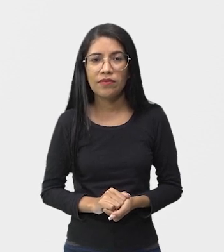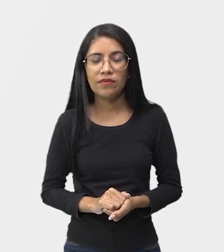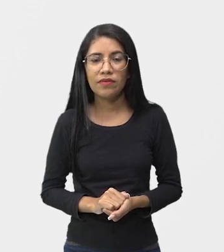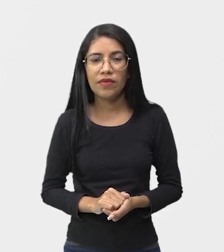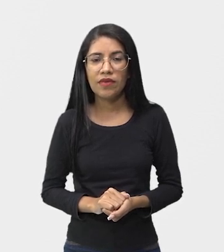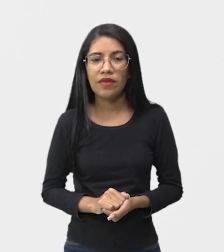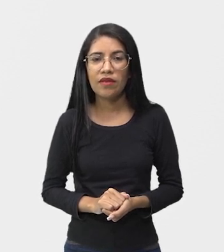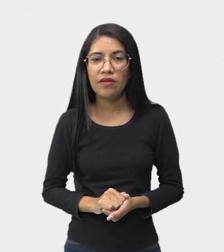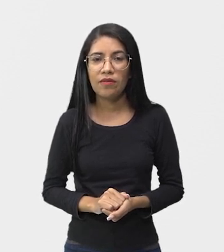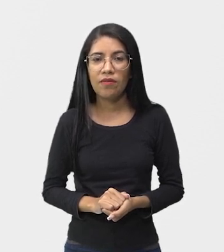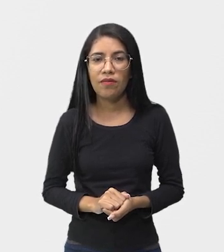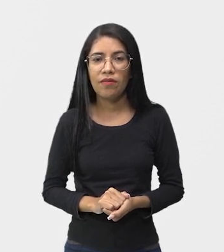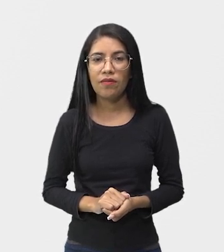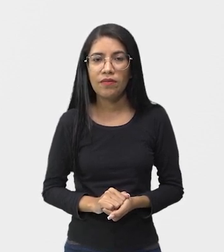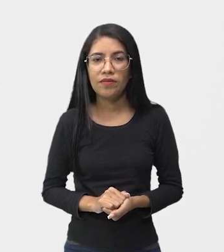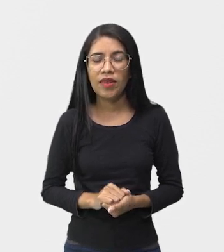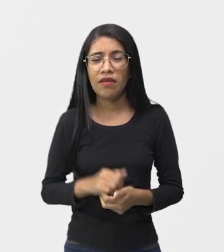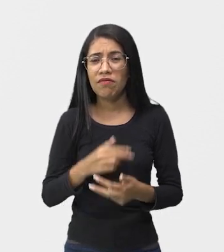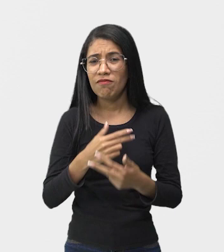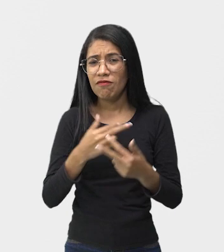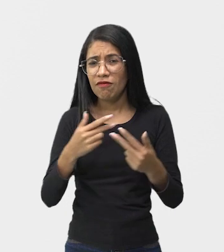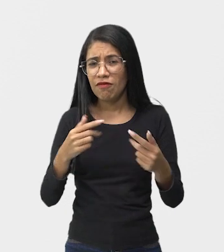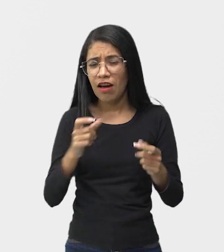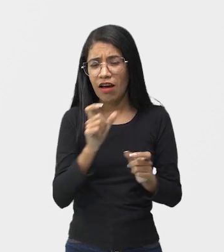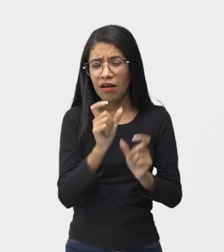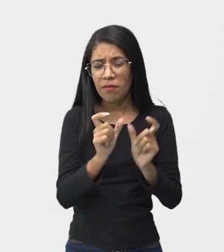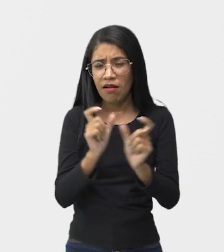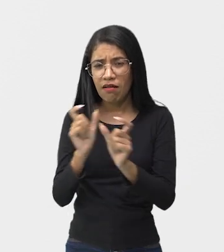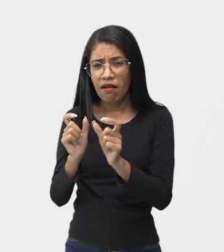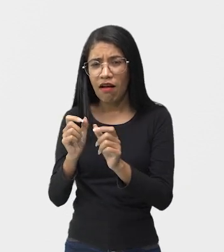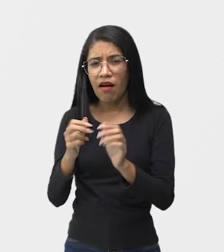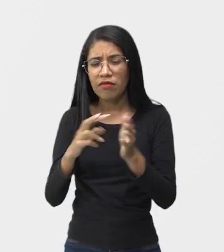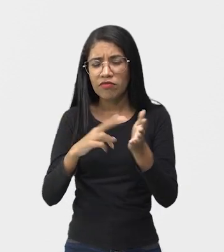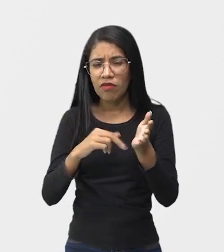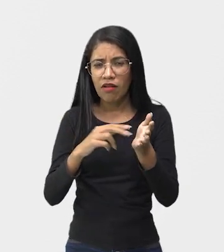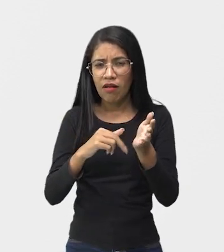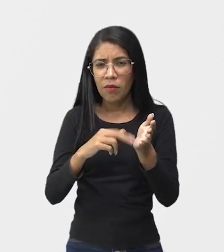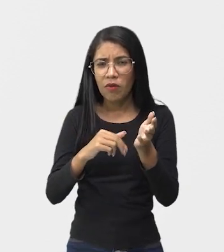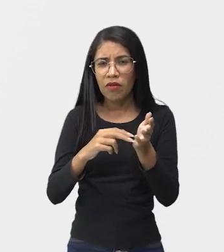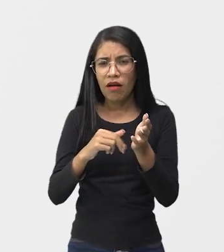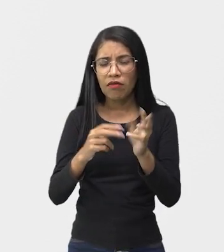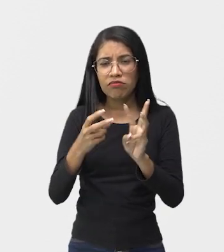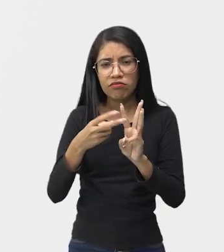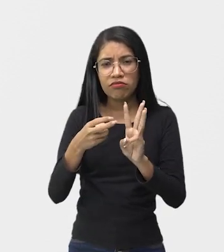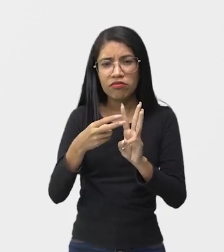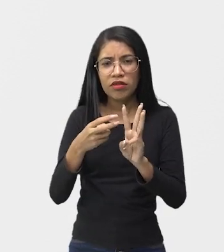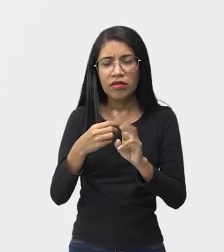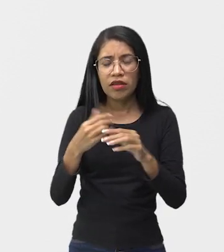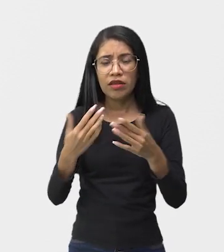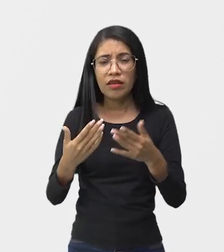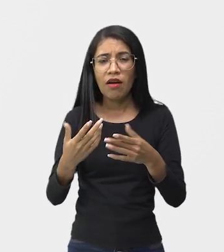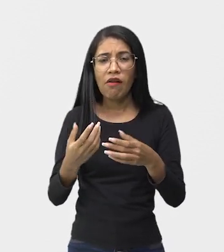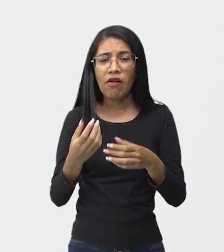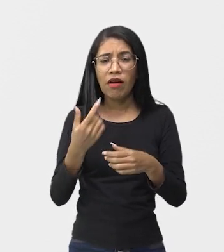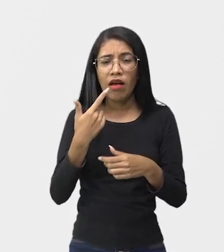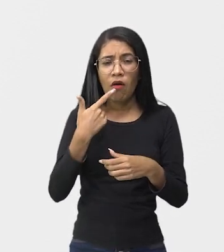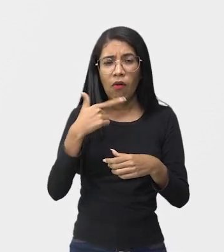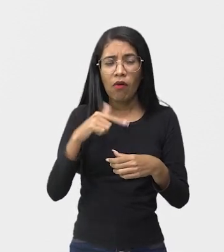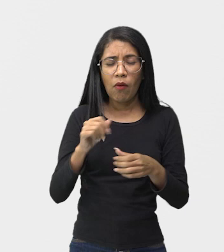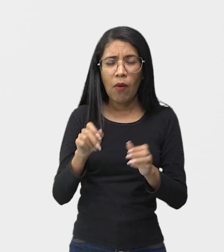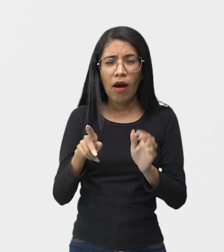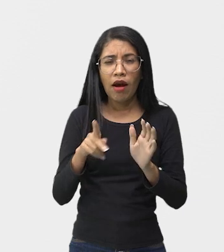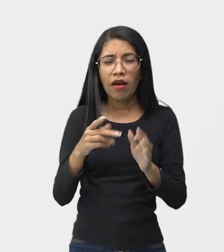Arapuca, quer dizer, dentre outras. Então, falando desse linguajar, nós percebemos que ela está